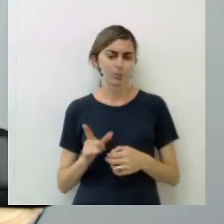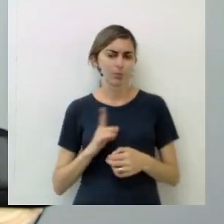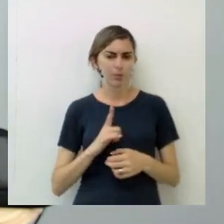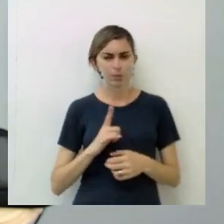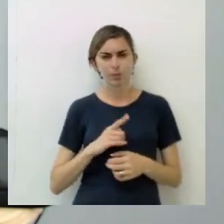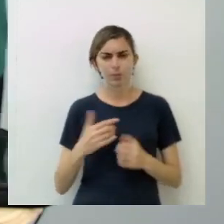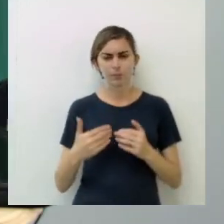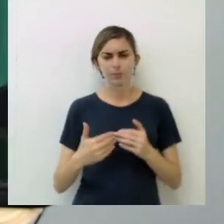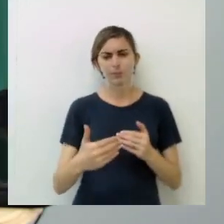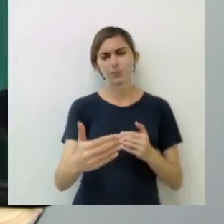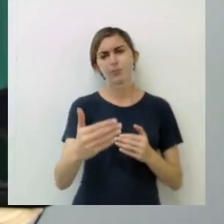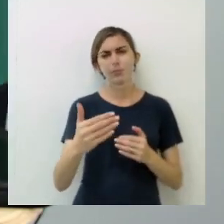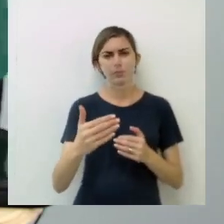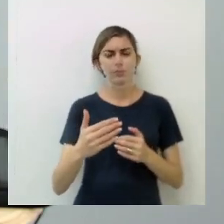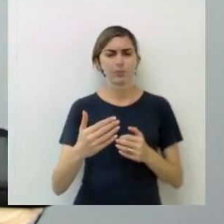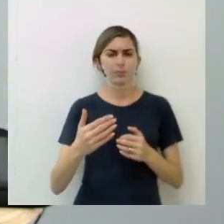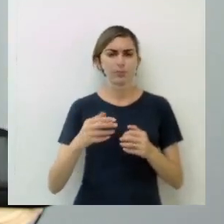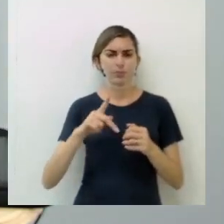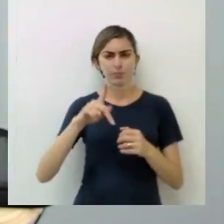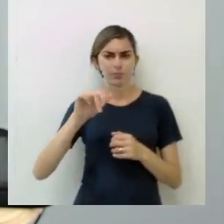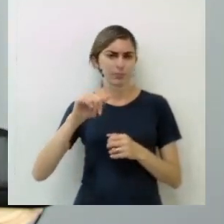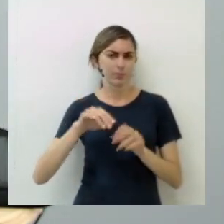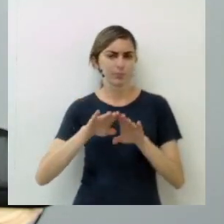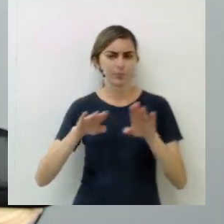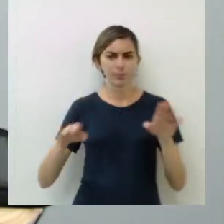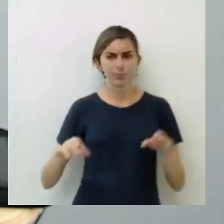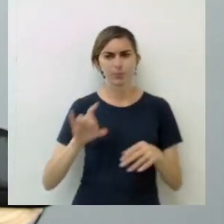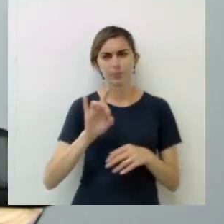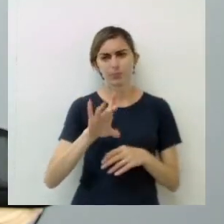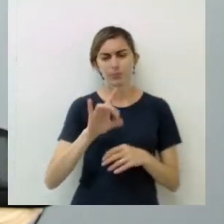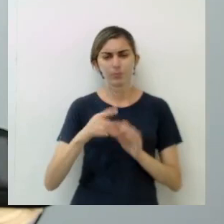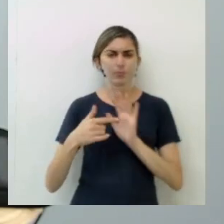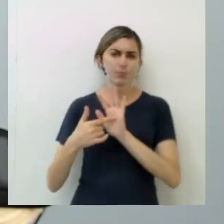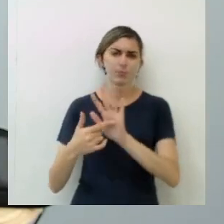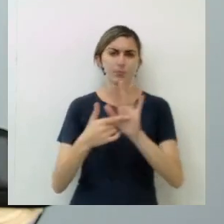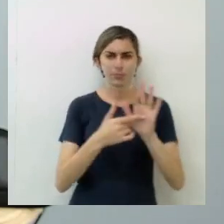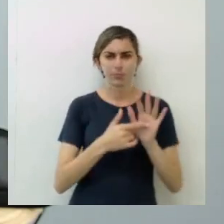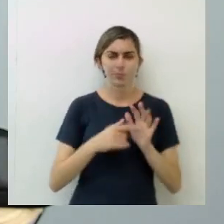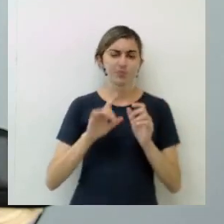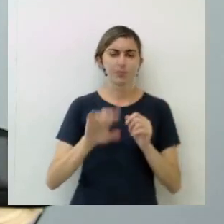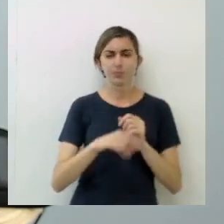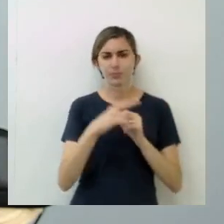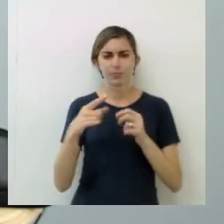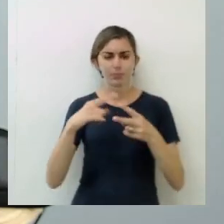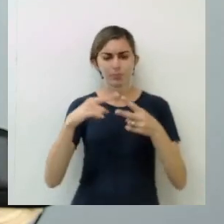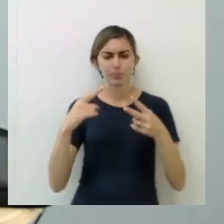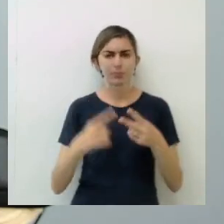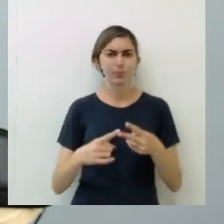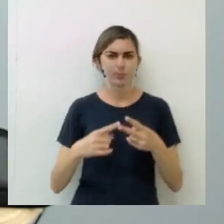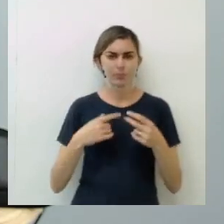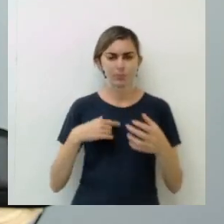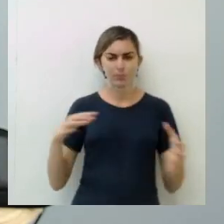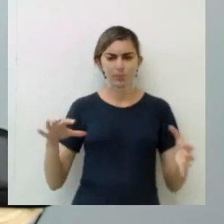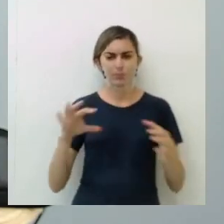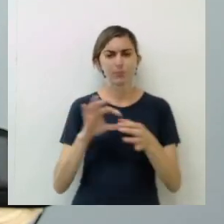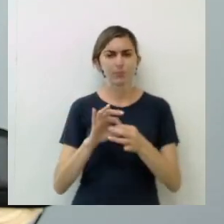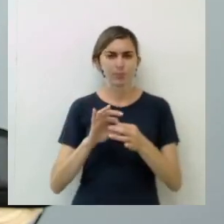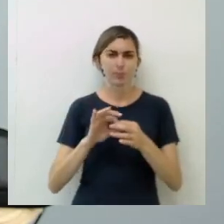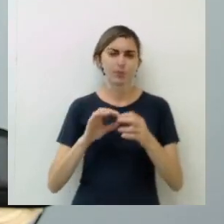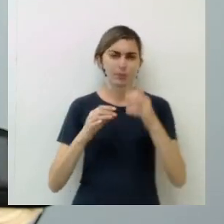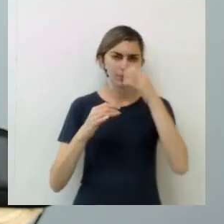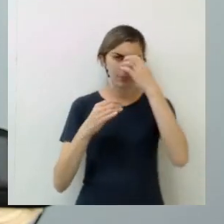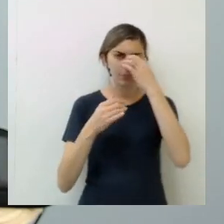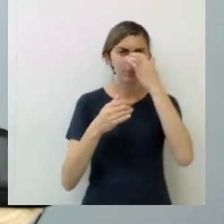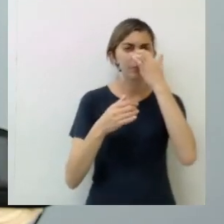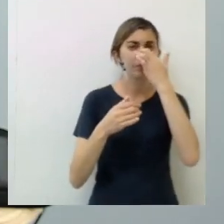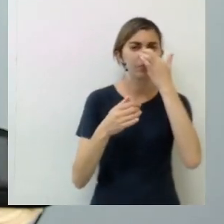vai ainda meio que encarar ele de forma plana, certo? Mas só bem para mostrar o que são os dois lados da minha ligação. E fica ligado